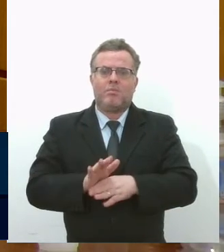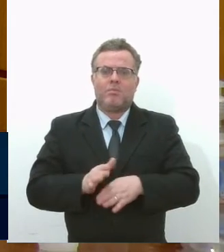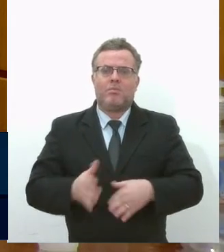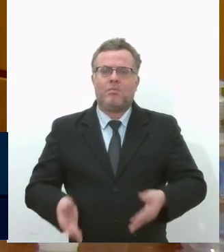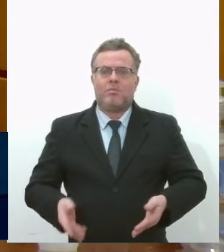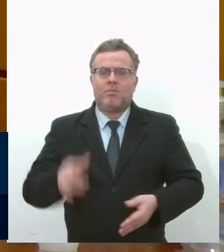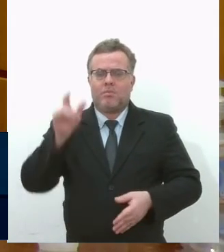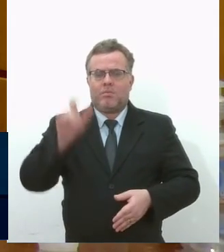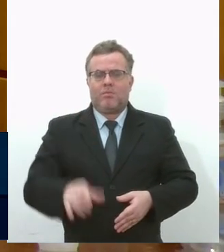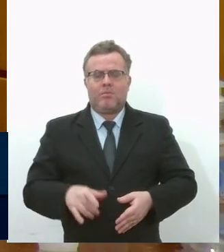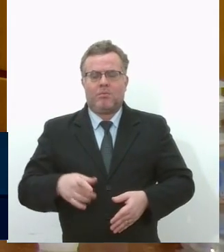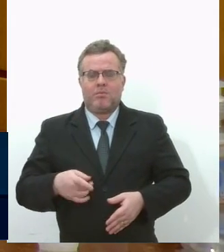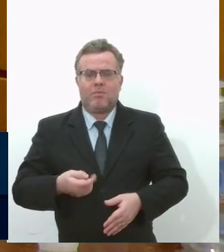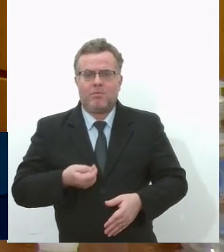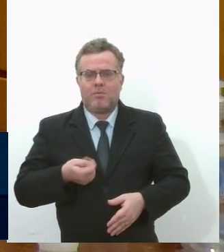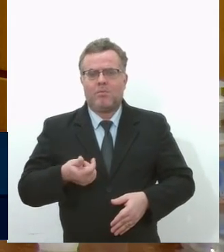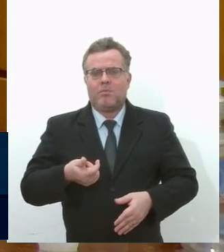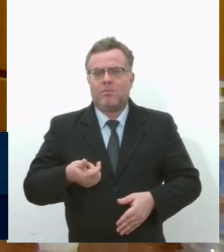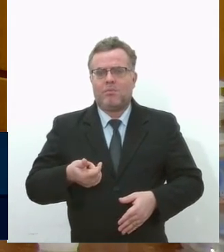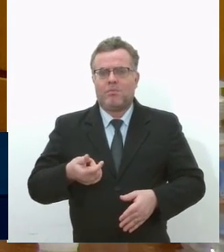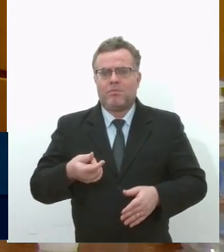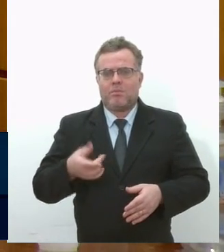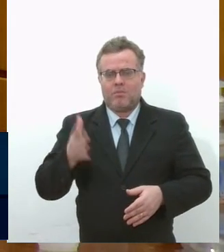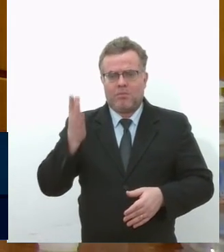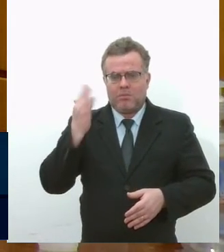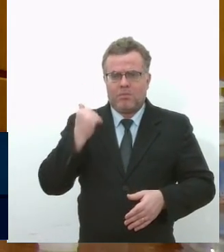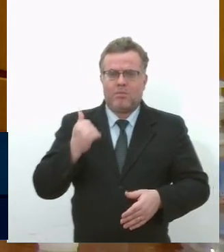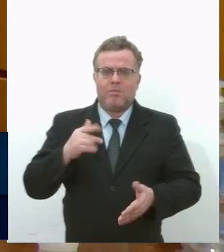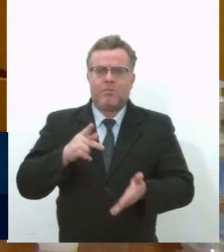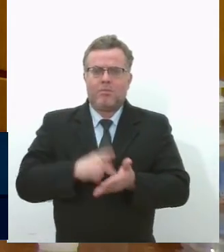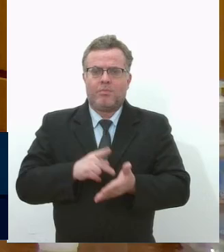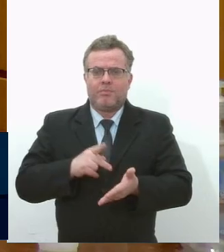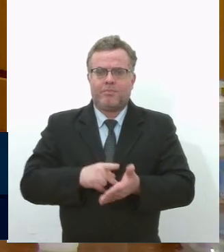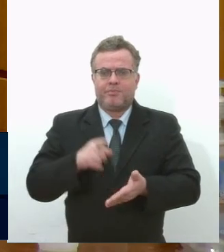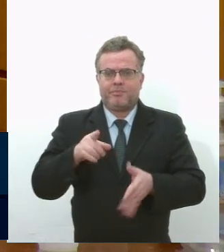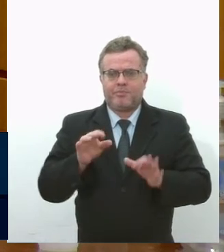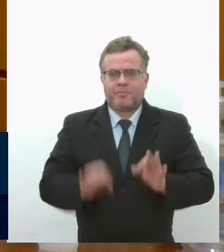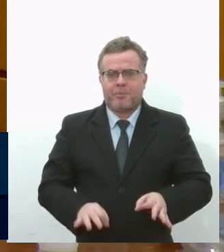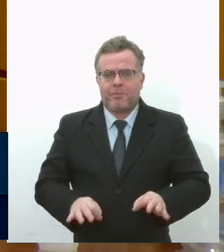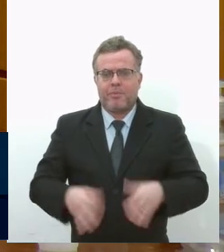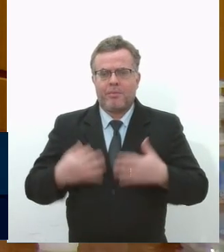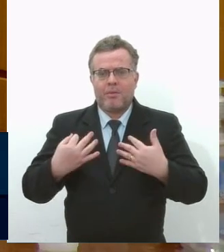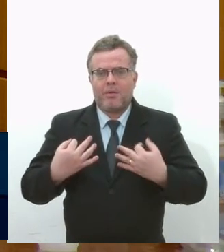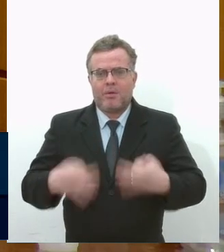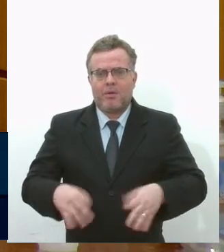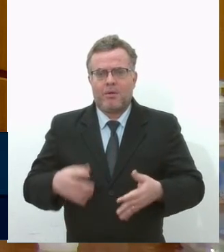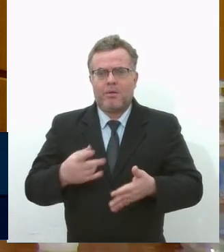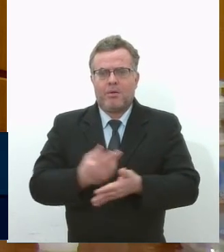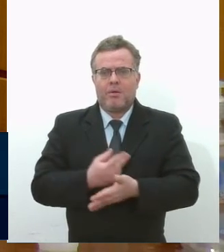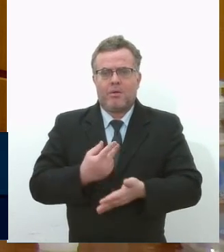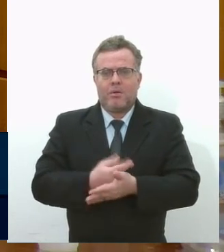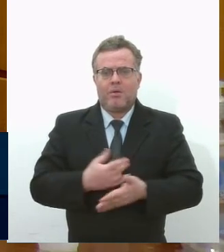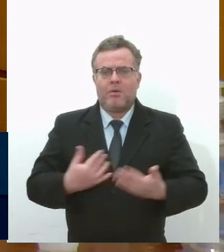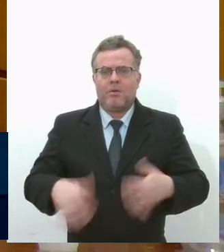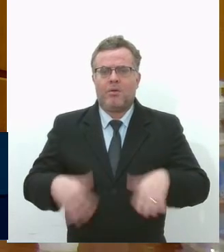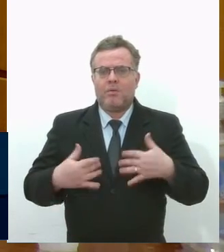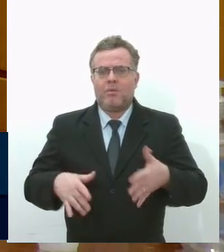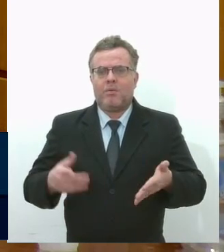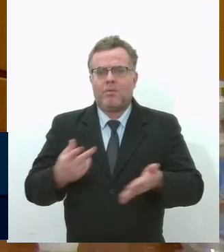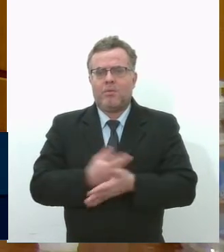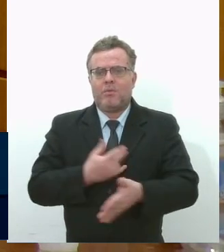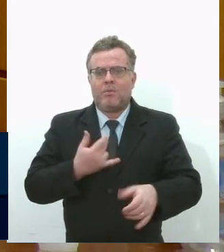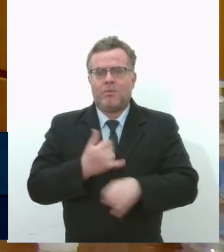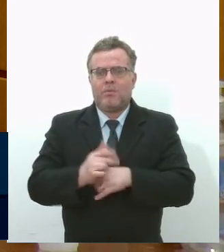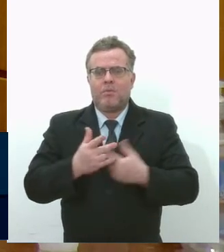contribuinte, mesmo sabendo, às vezes, porque o contribuinte, às vezes, erra, é verdade que erra, sonegação